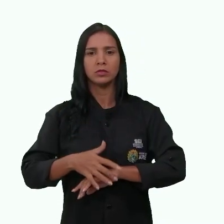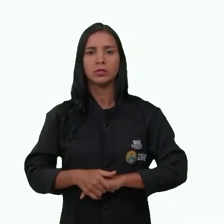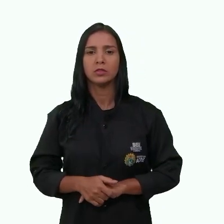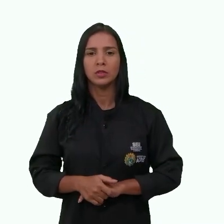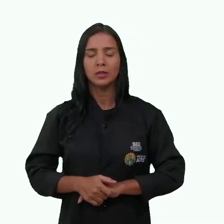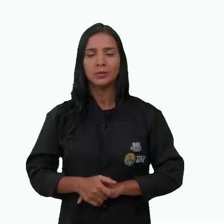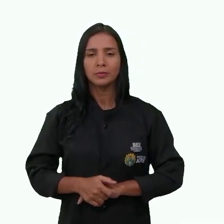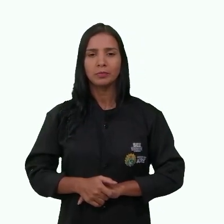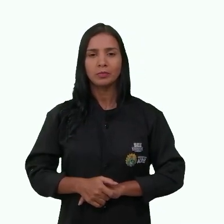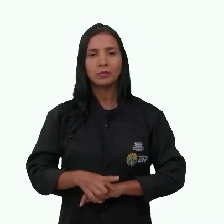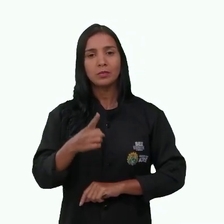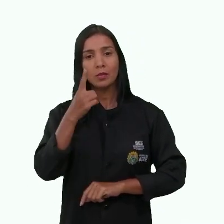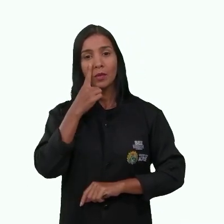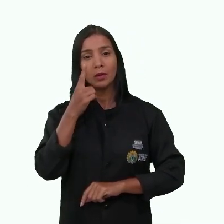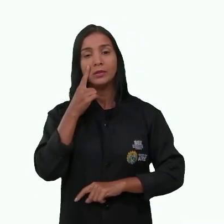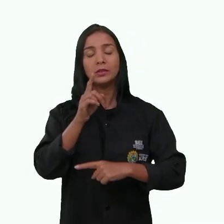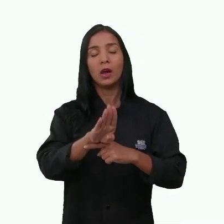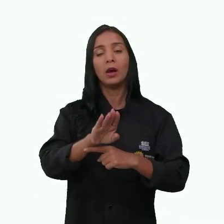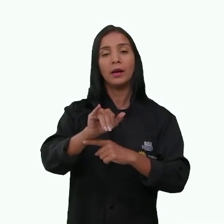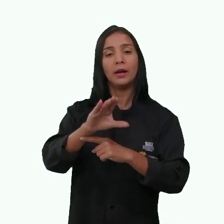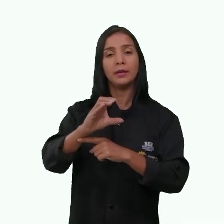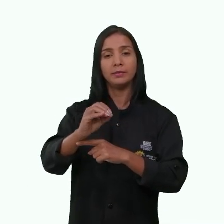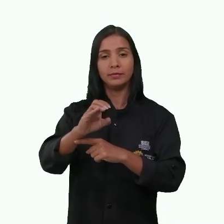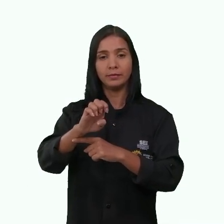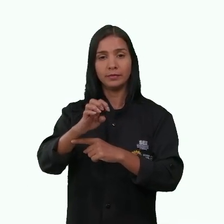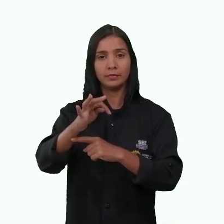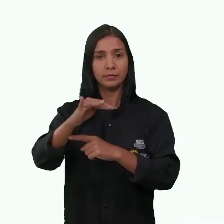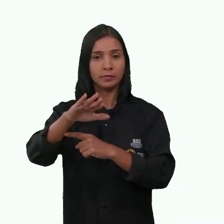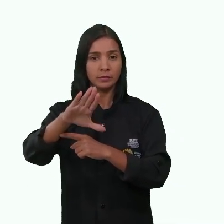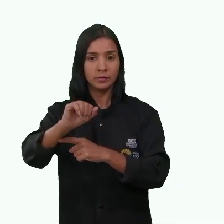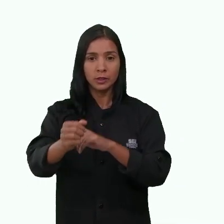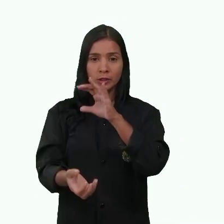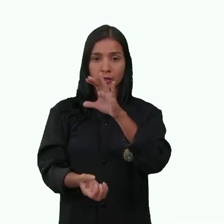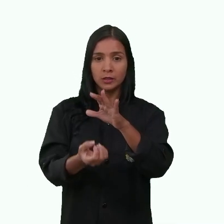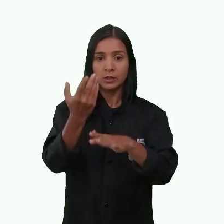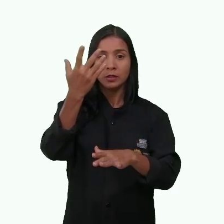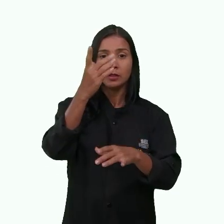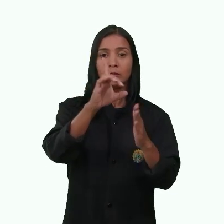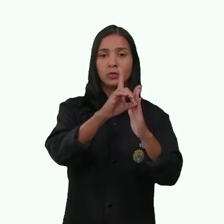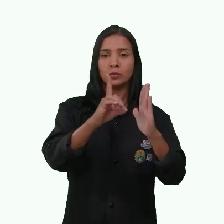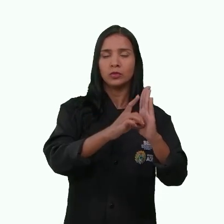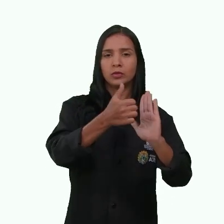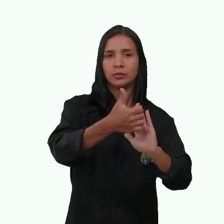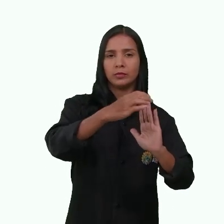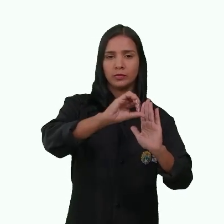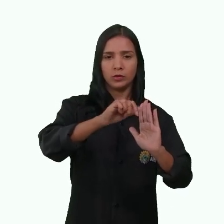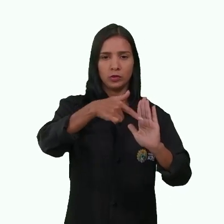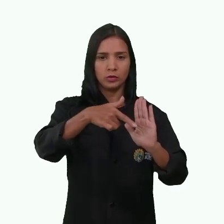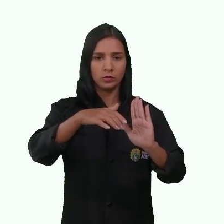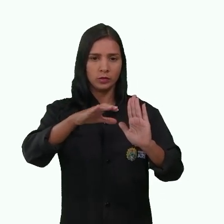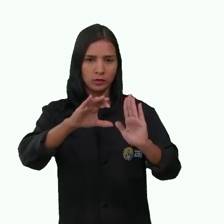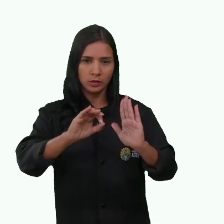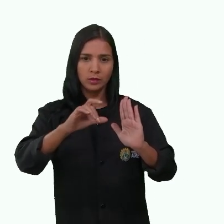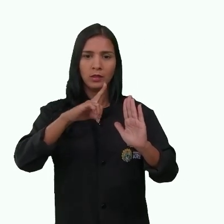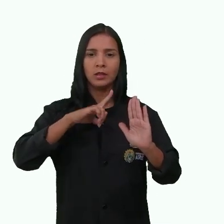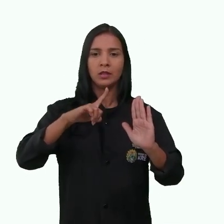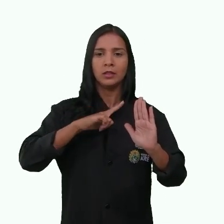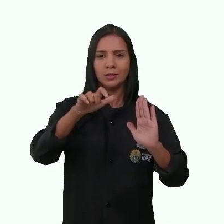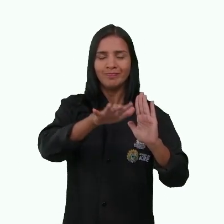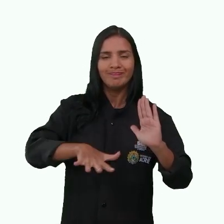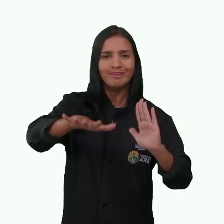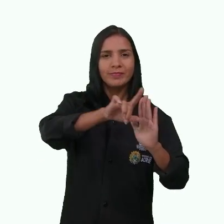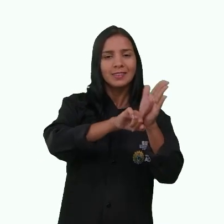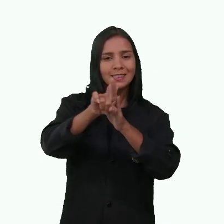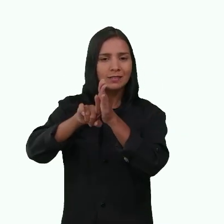A bioética, ela surgiu na década de 1970 e ela abrange pesquisas